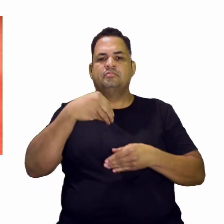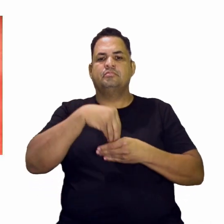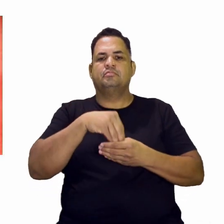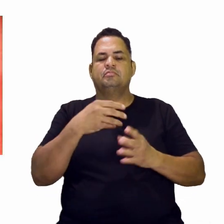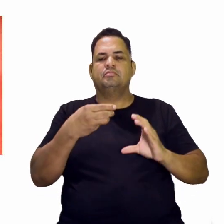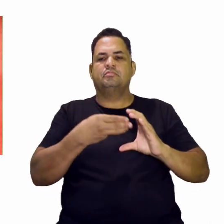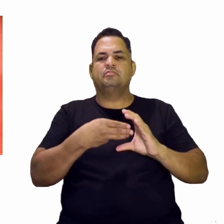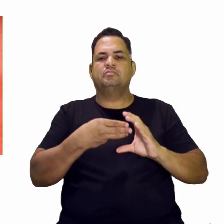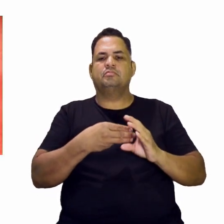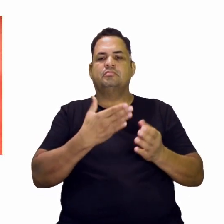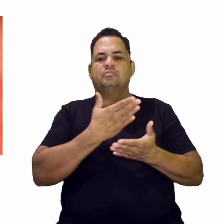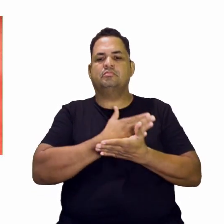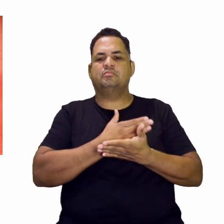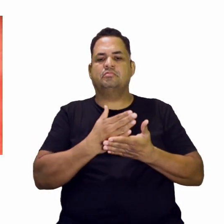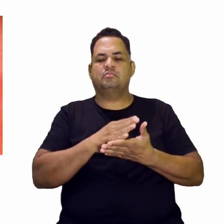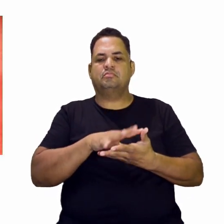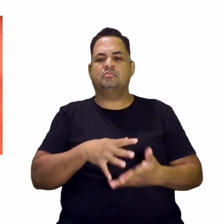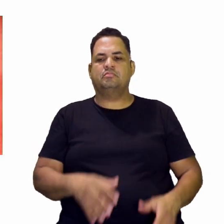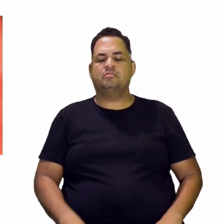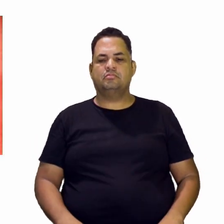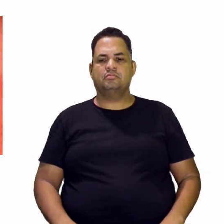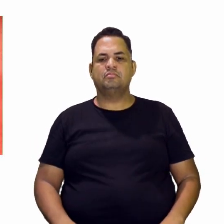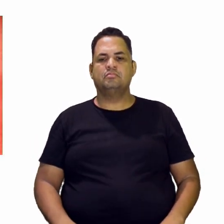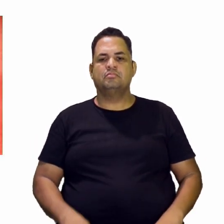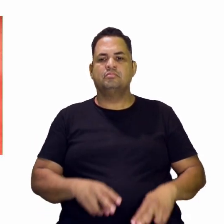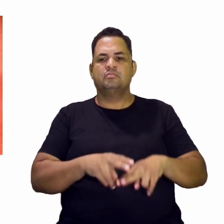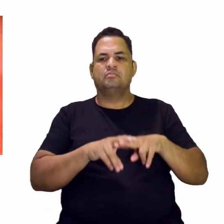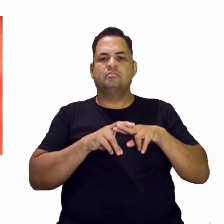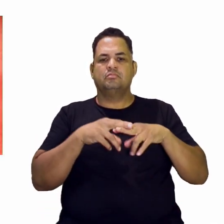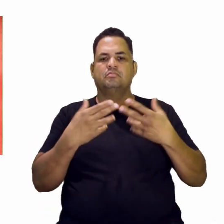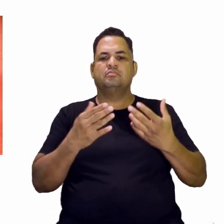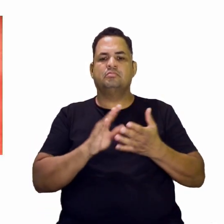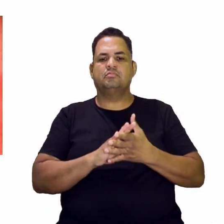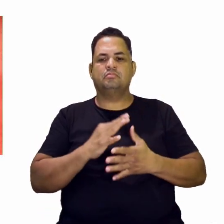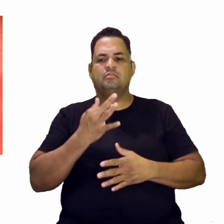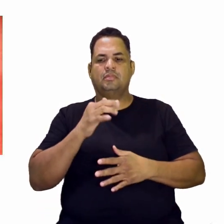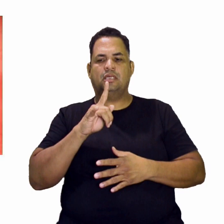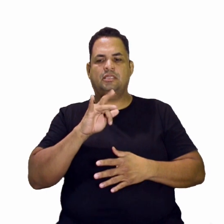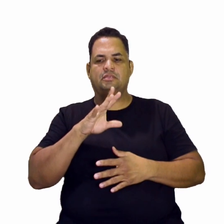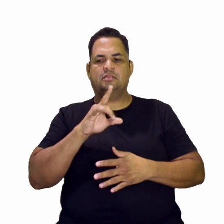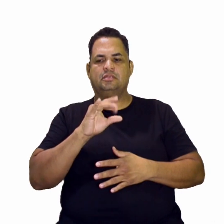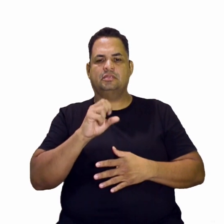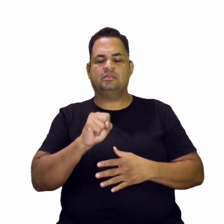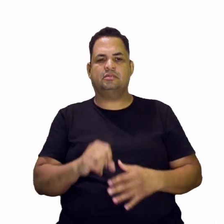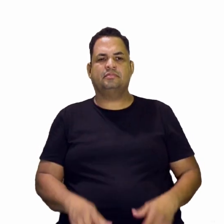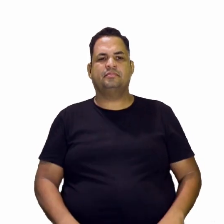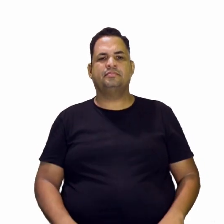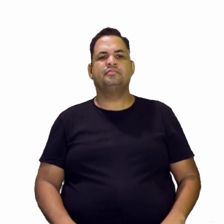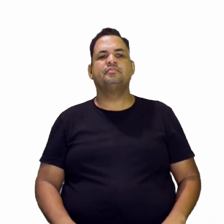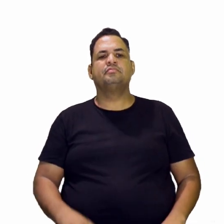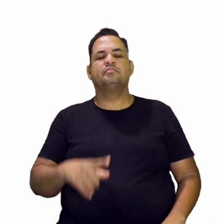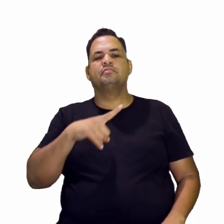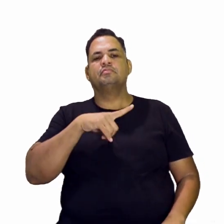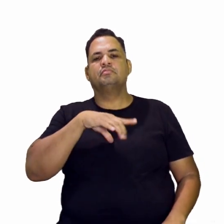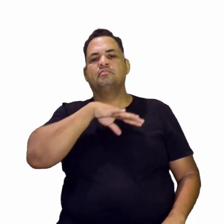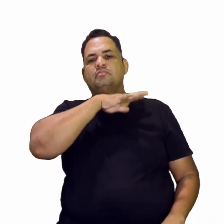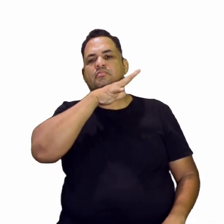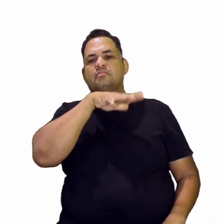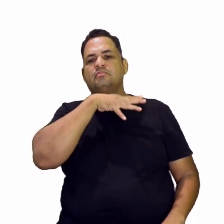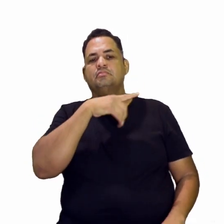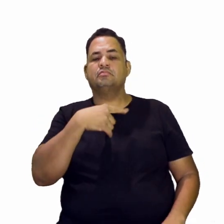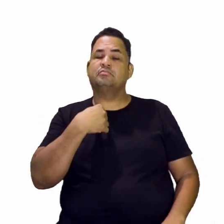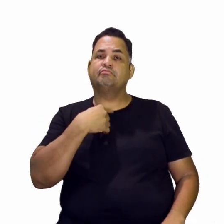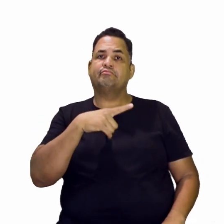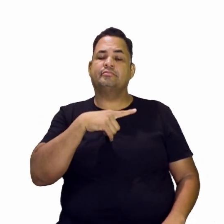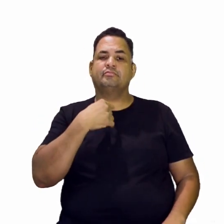vai começar a usufruir disso. Por isso são considerados parasitas, tá? Tem animais que ficamos